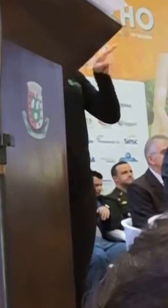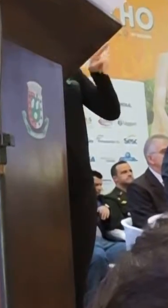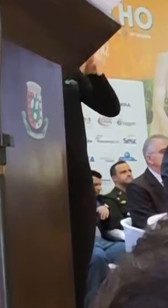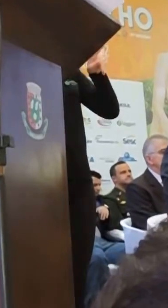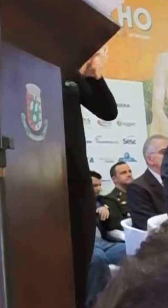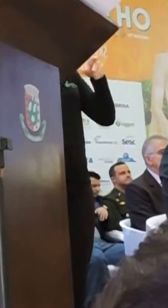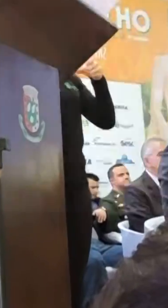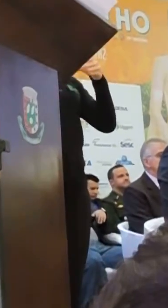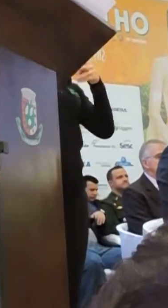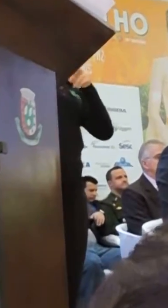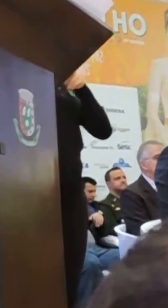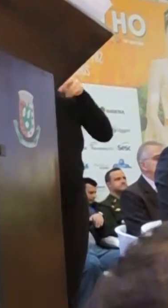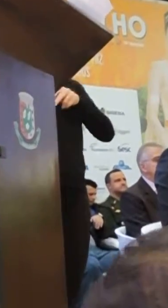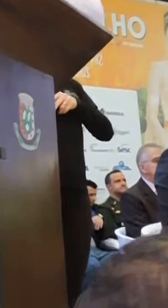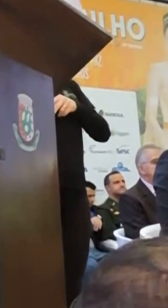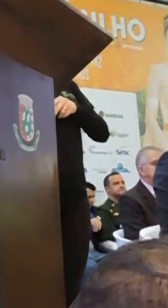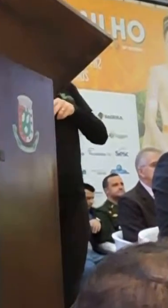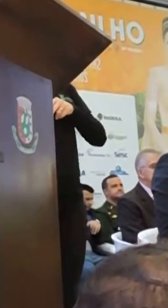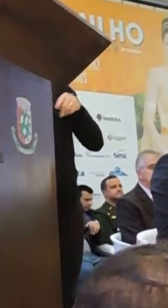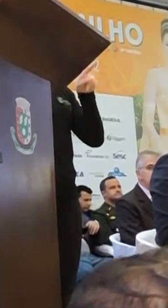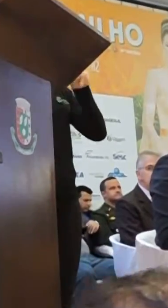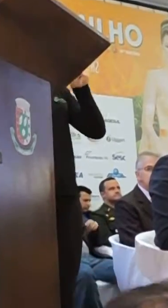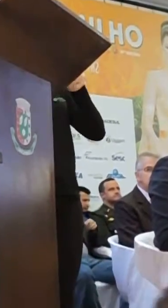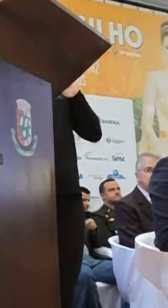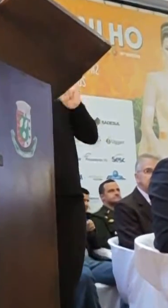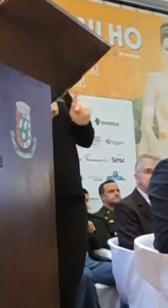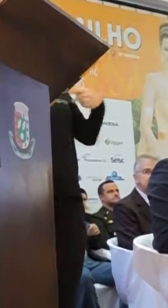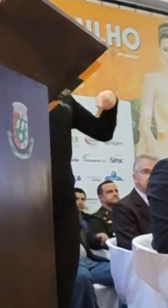os políticos e os eleitores?